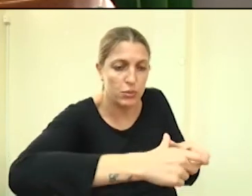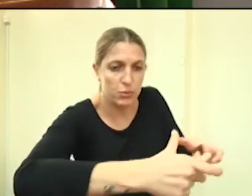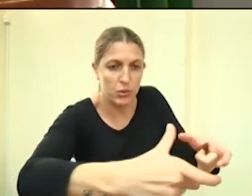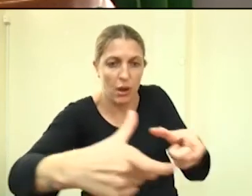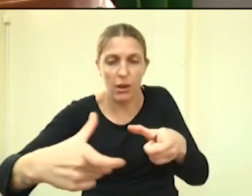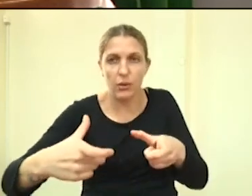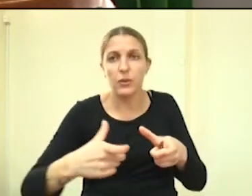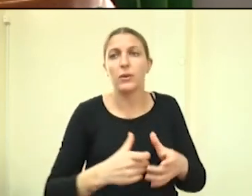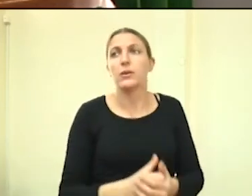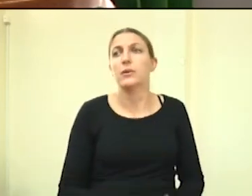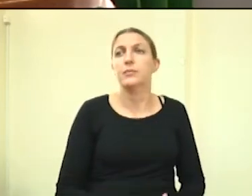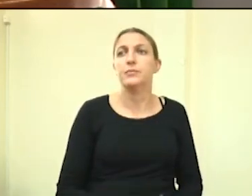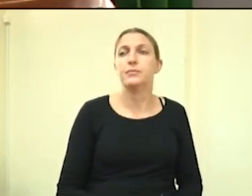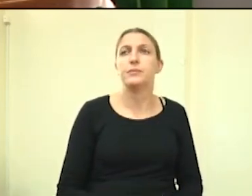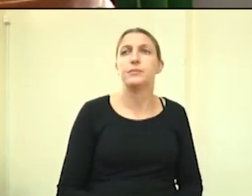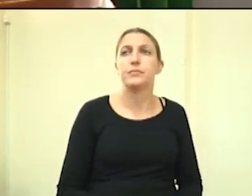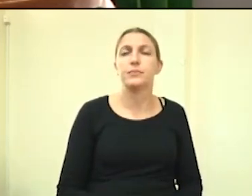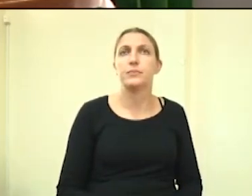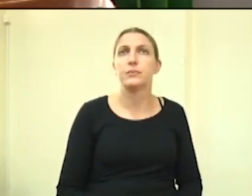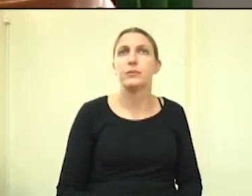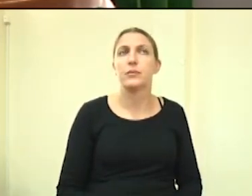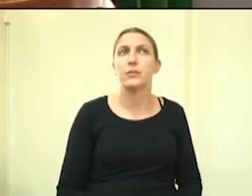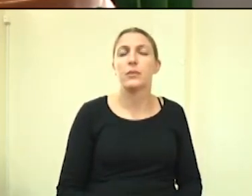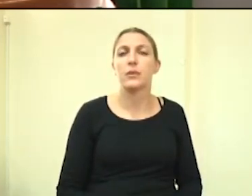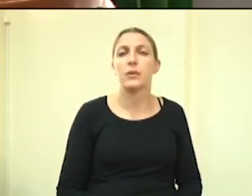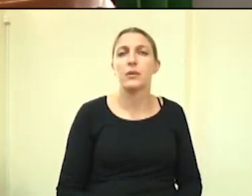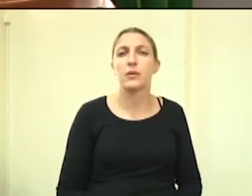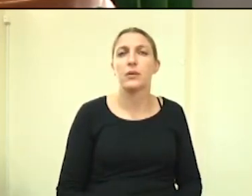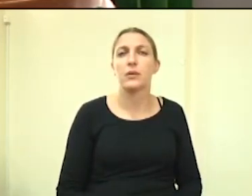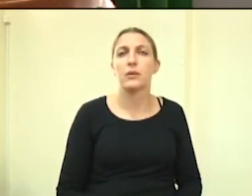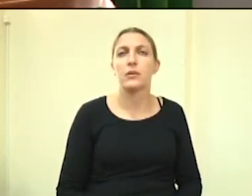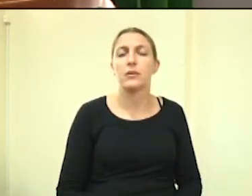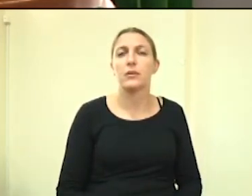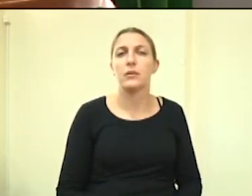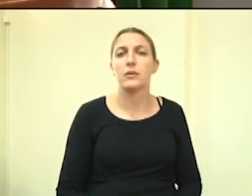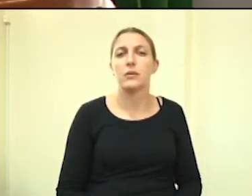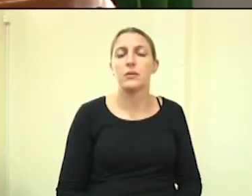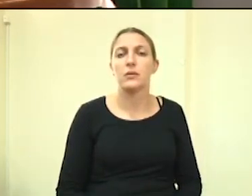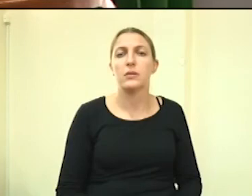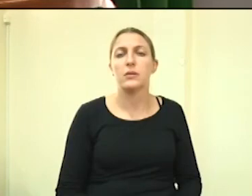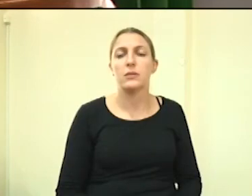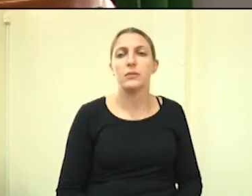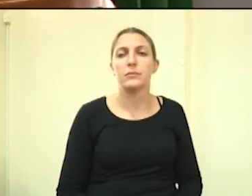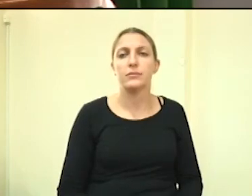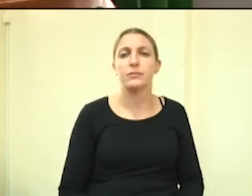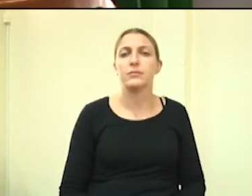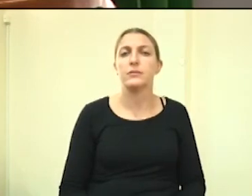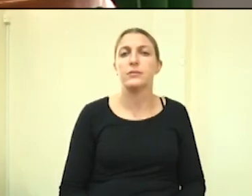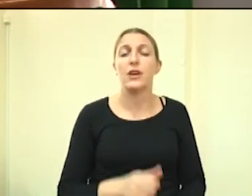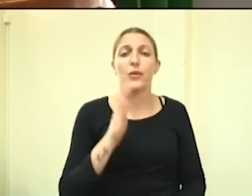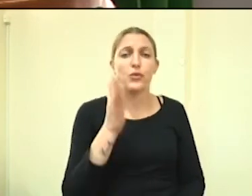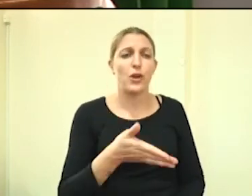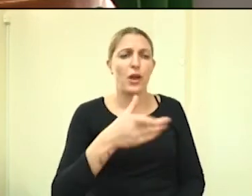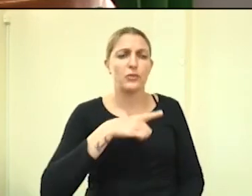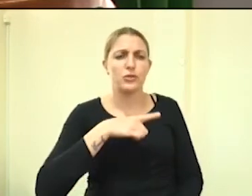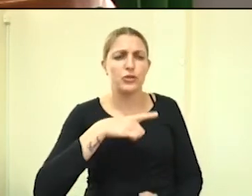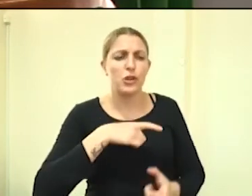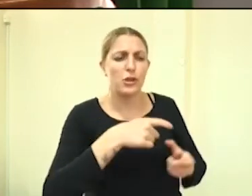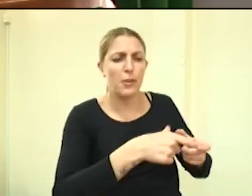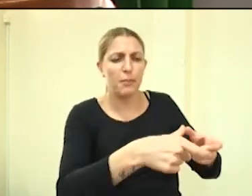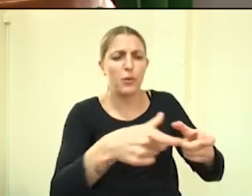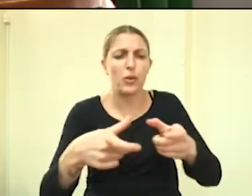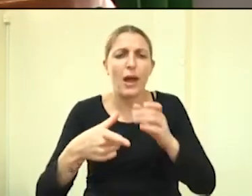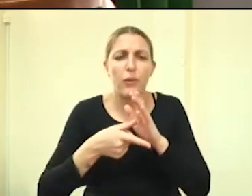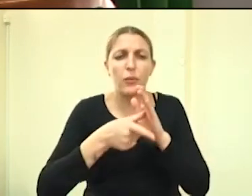maneira. Além de estar toda ela esburaqueada, ainda a prefeitura foi lá, abriu, botou um pouco de